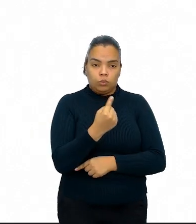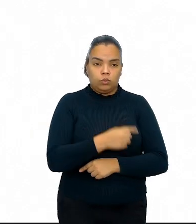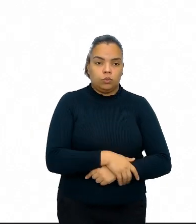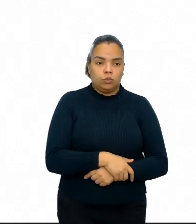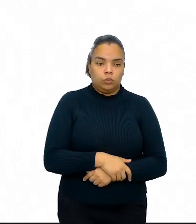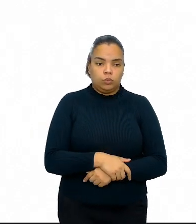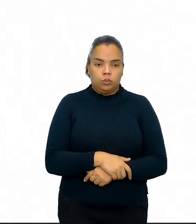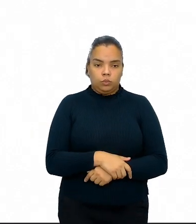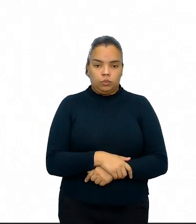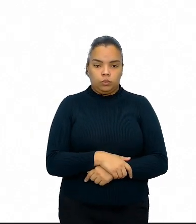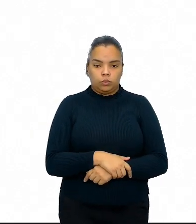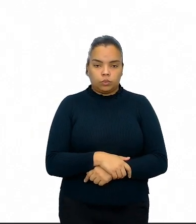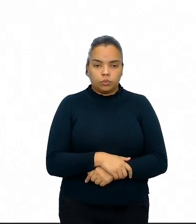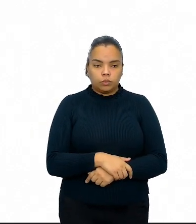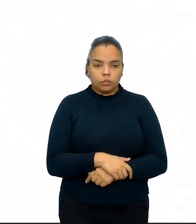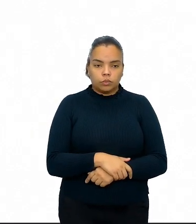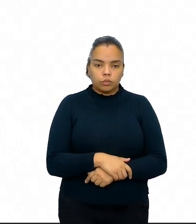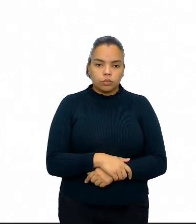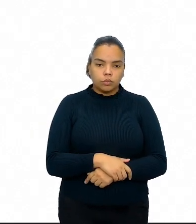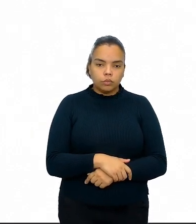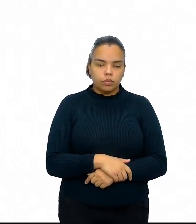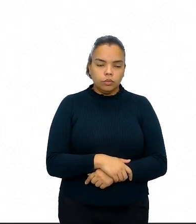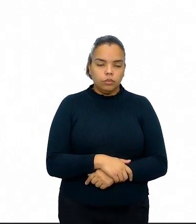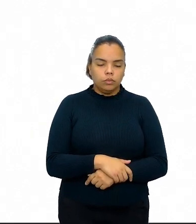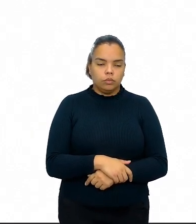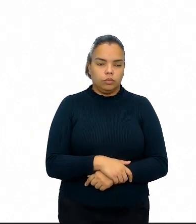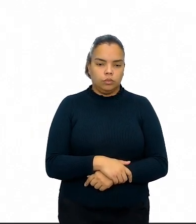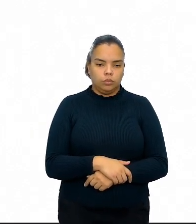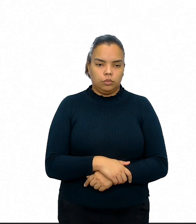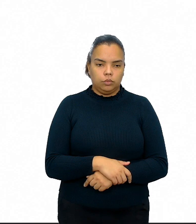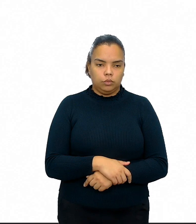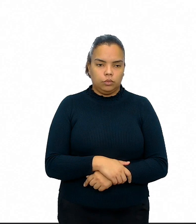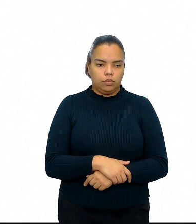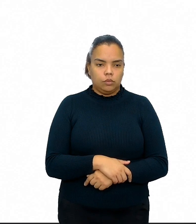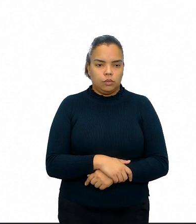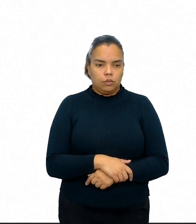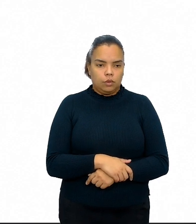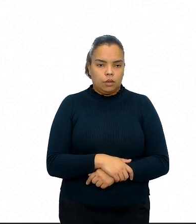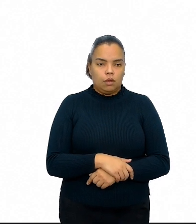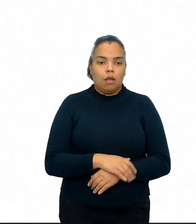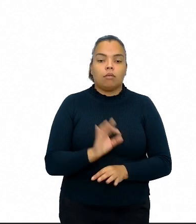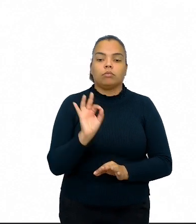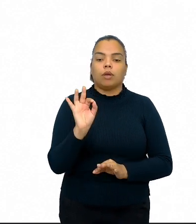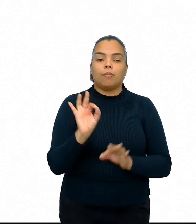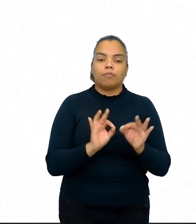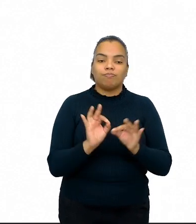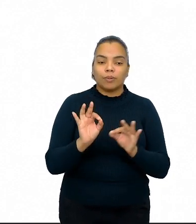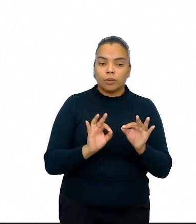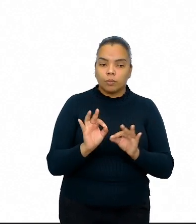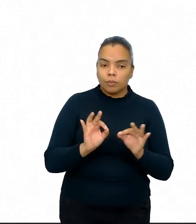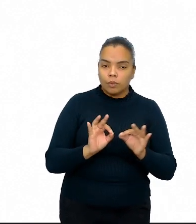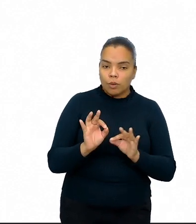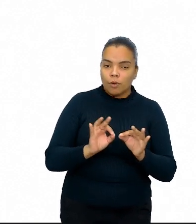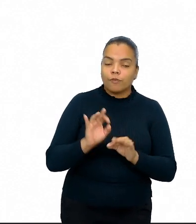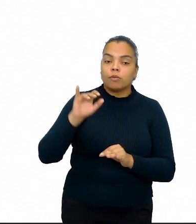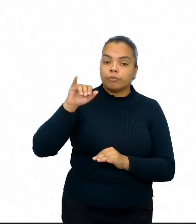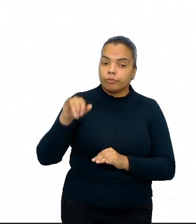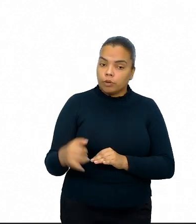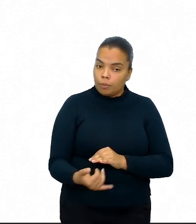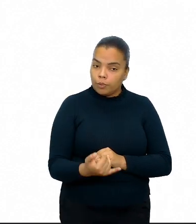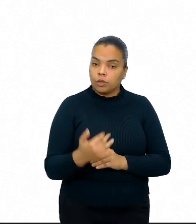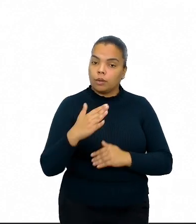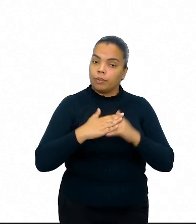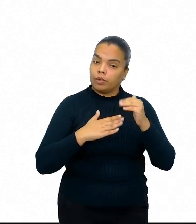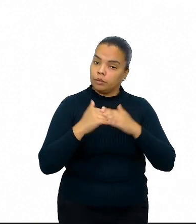veremos as sugestões voltadas aos objetivos específicos, né, que são, como eu já disse, relacionados